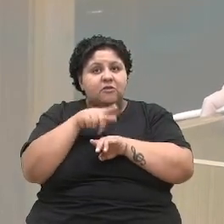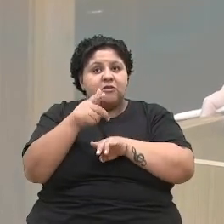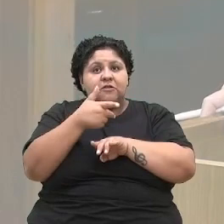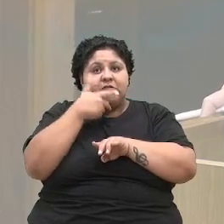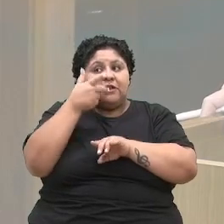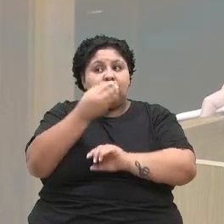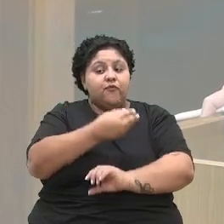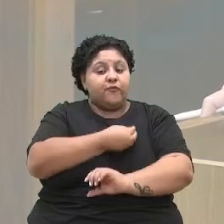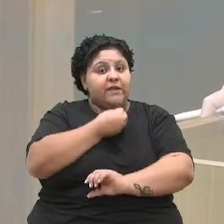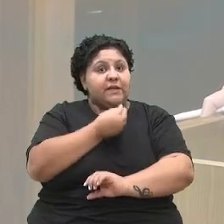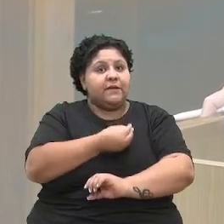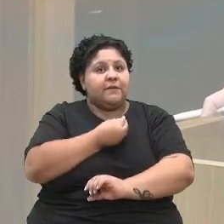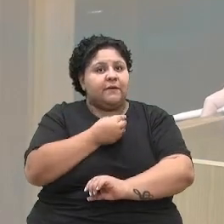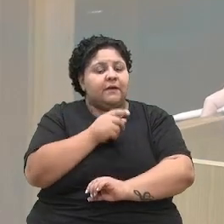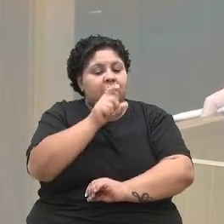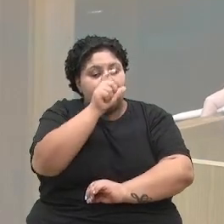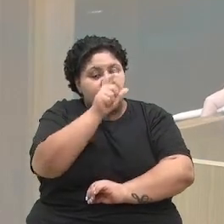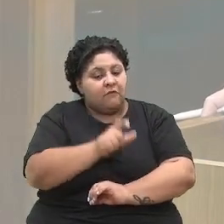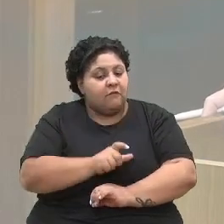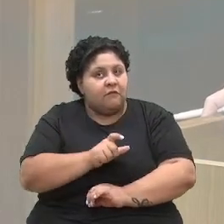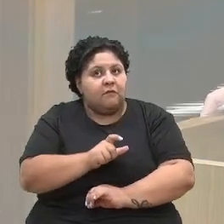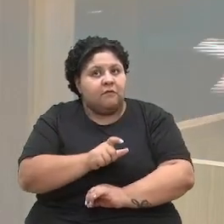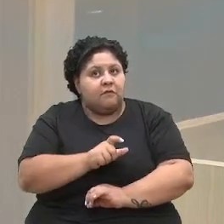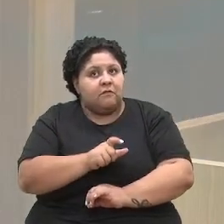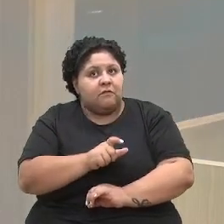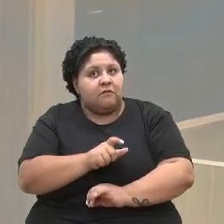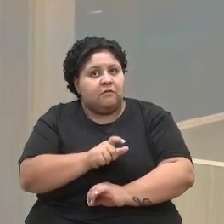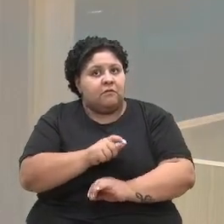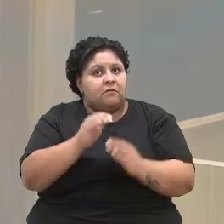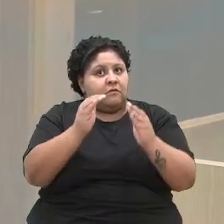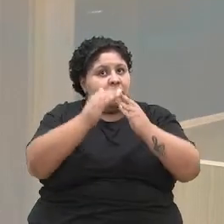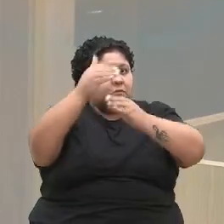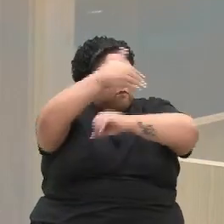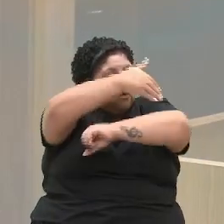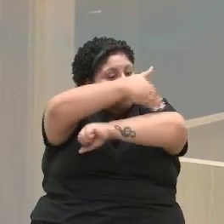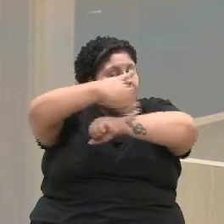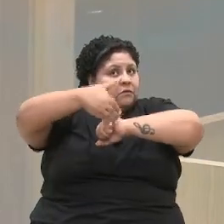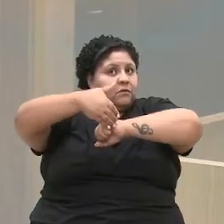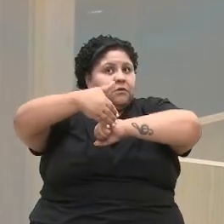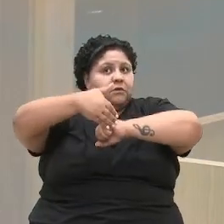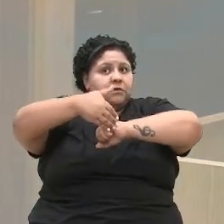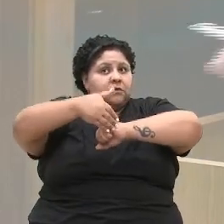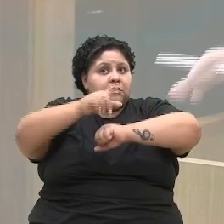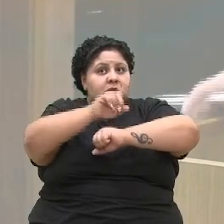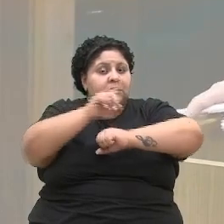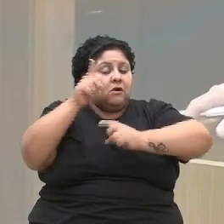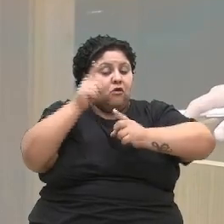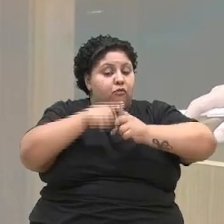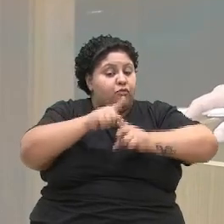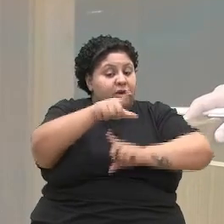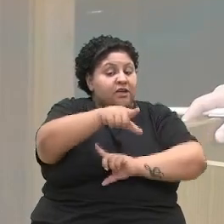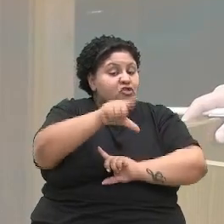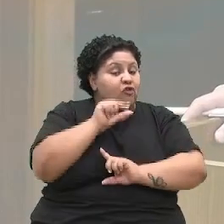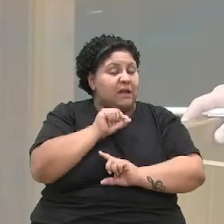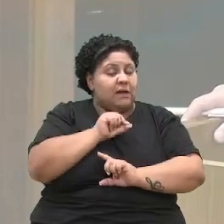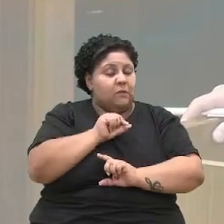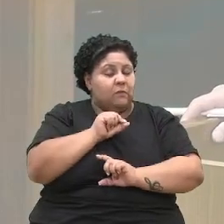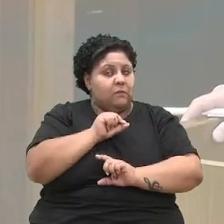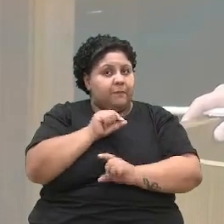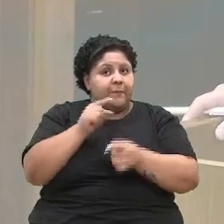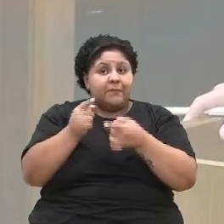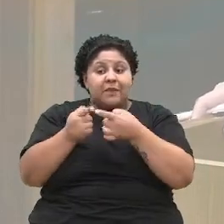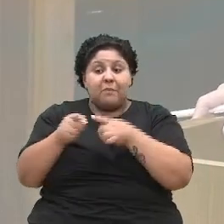vidas. As pessoas que estão em situação de rua estão, não porque escolheram estar, mas